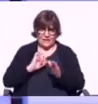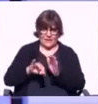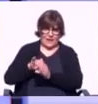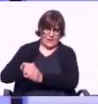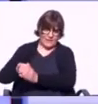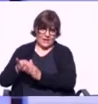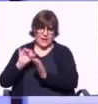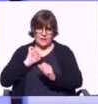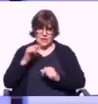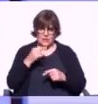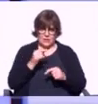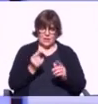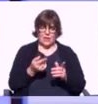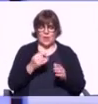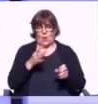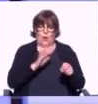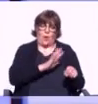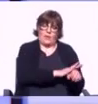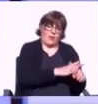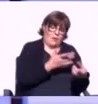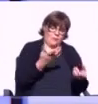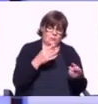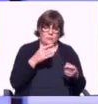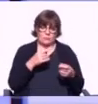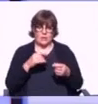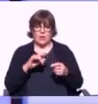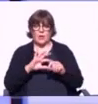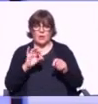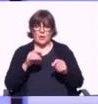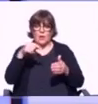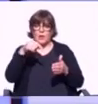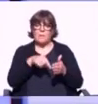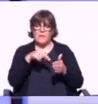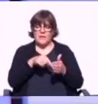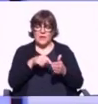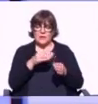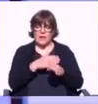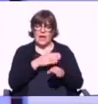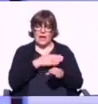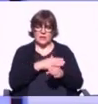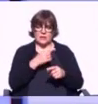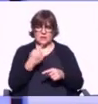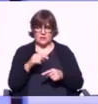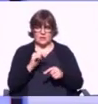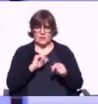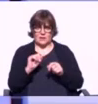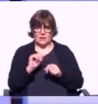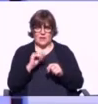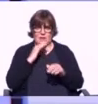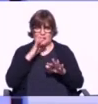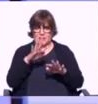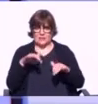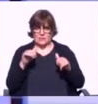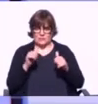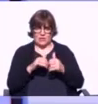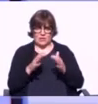só agora, quando efetivamente as coisas se viraram para dentro e nas vésperas de uma Assembleia